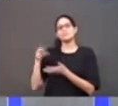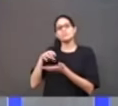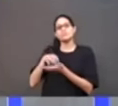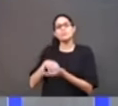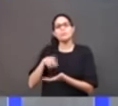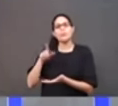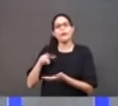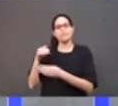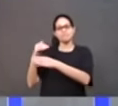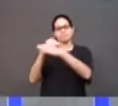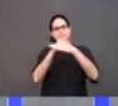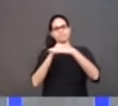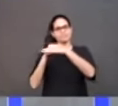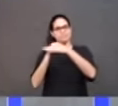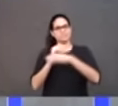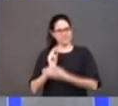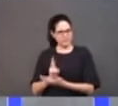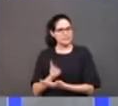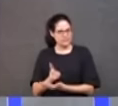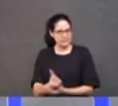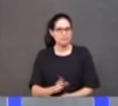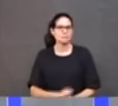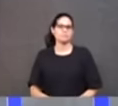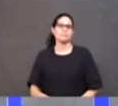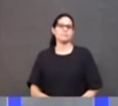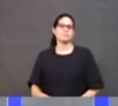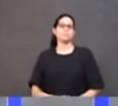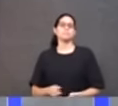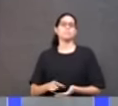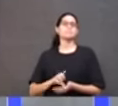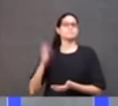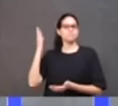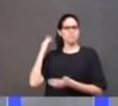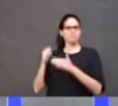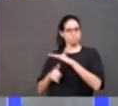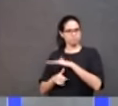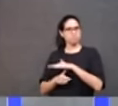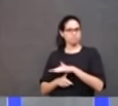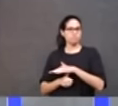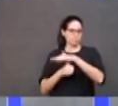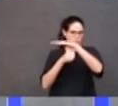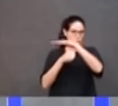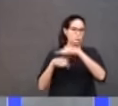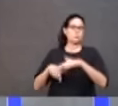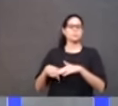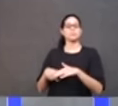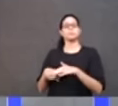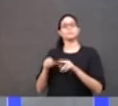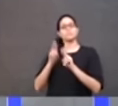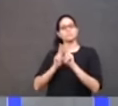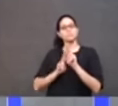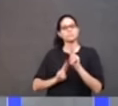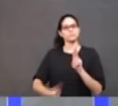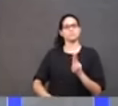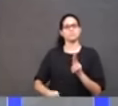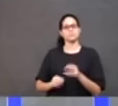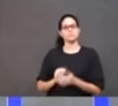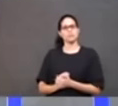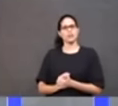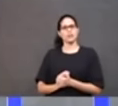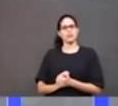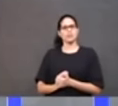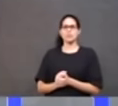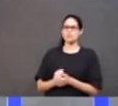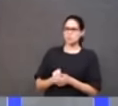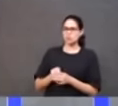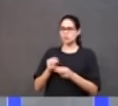Durante as gestões do senhor junto à reitoria da universidade, a gente pode exemplificar algumas